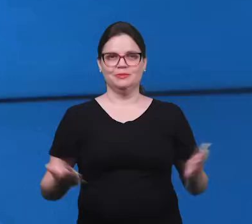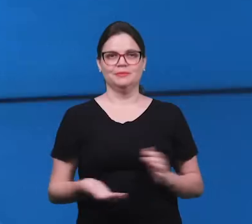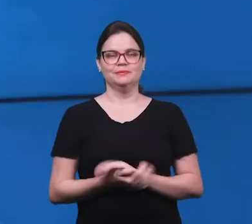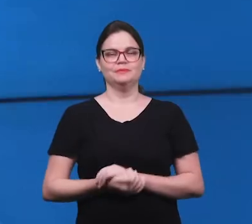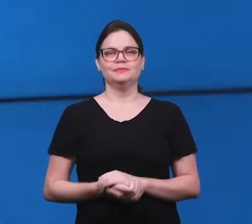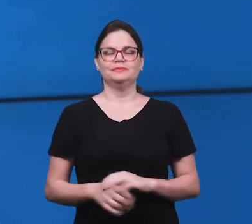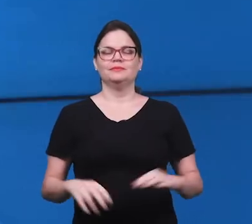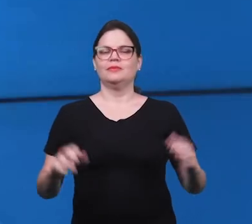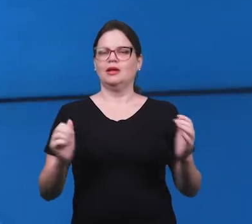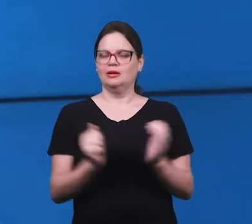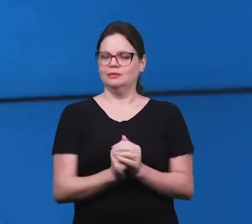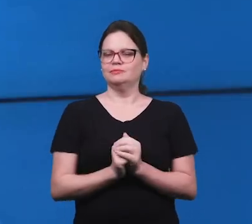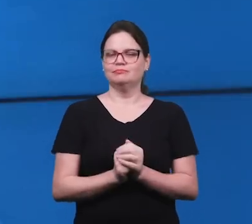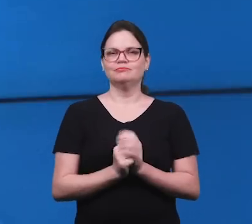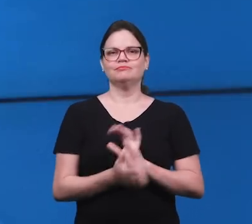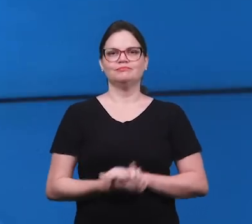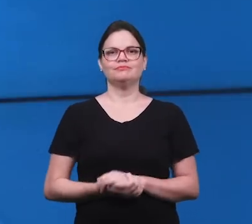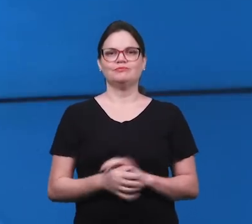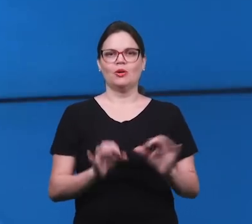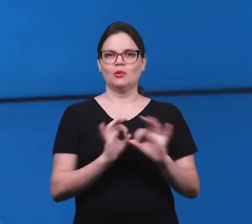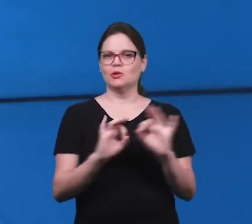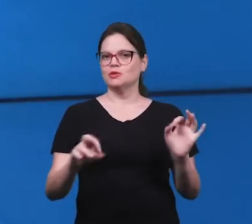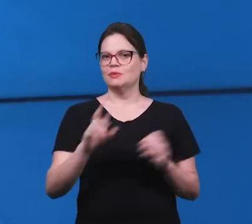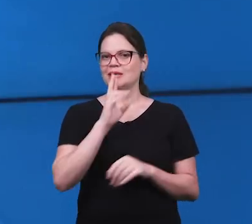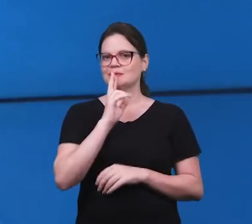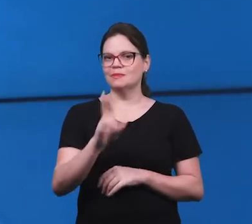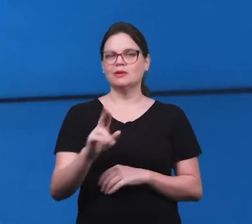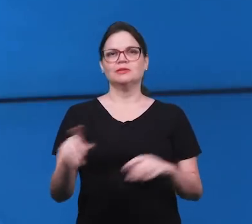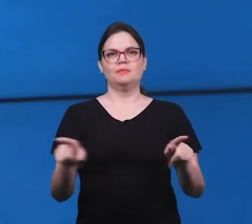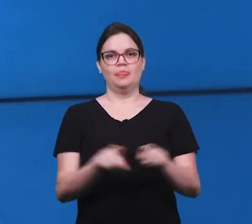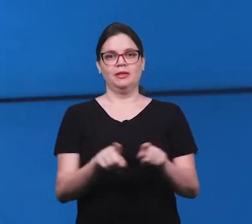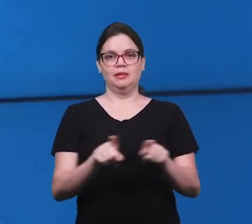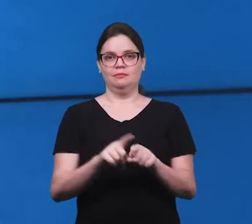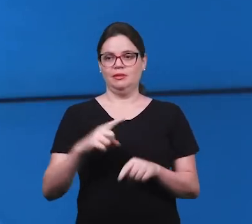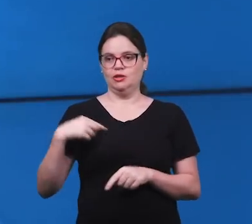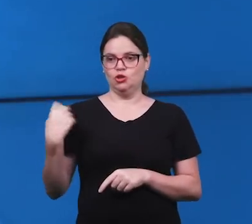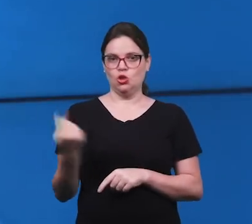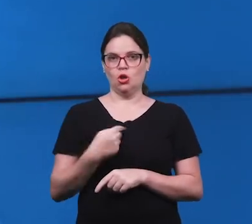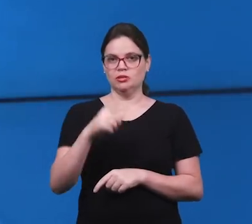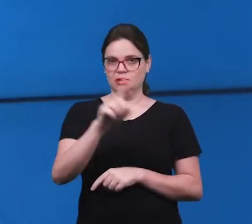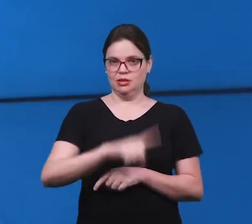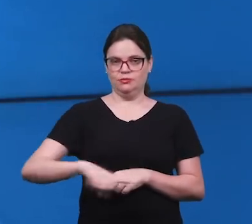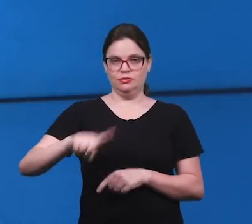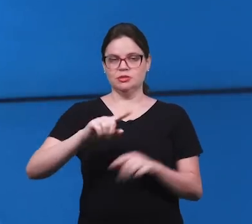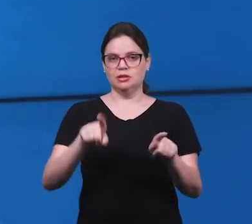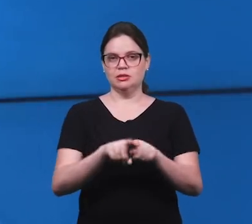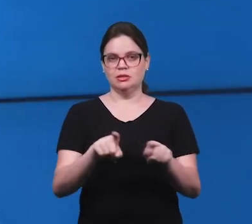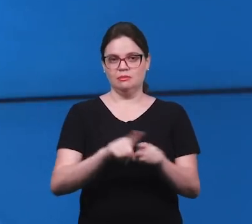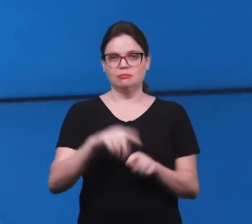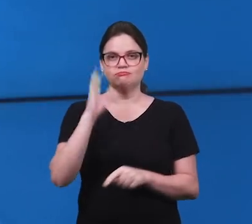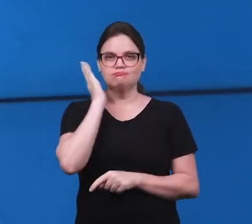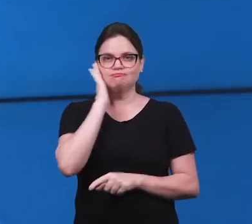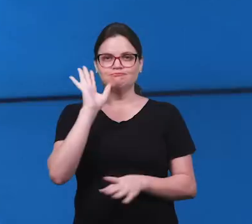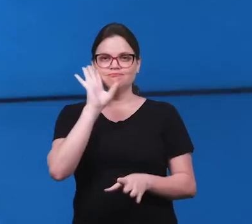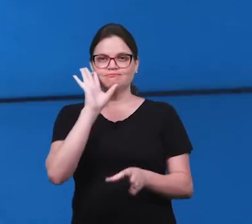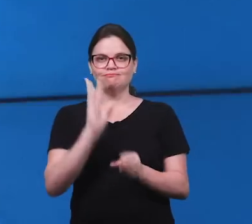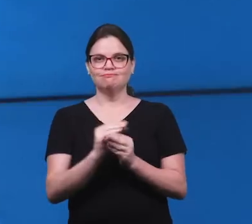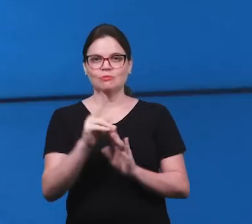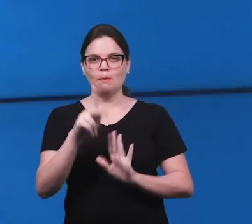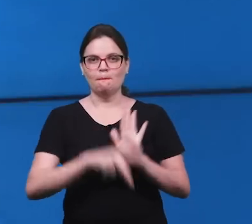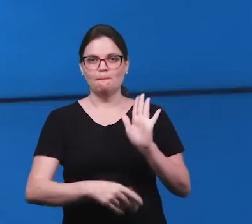Jesus. Amém, Adriano. Realmente nós e tantos quantos estão entendendo o projeto do Evangelho